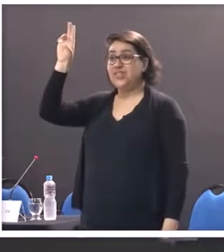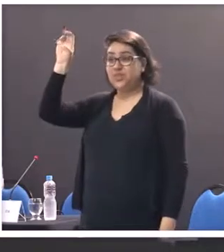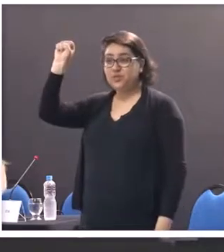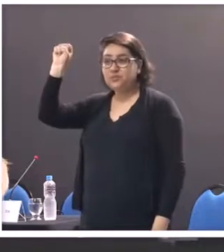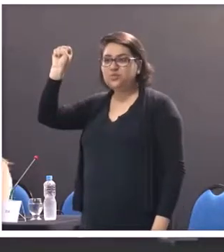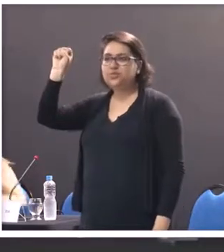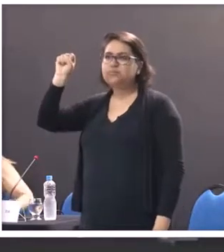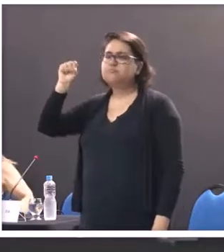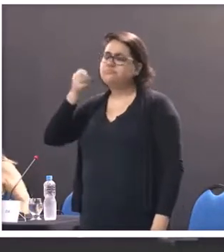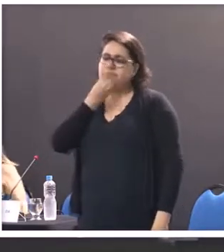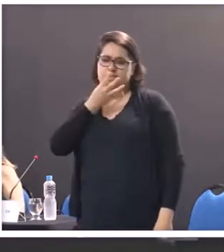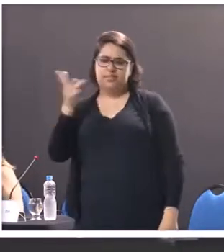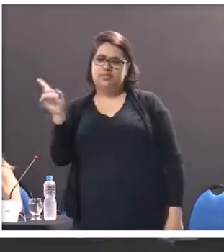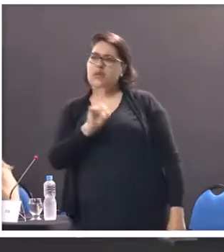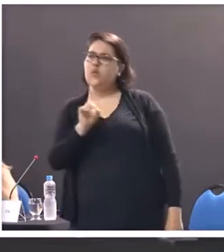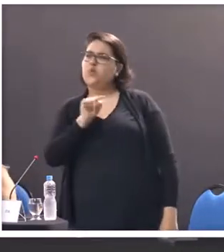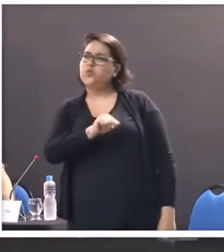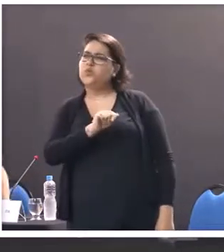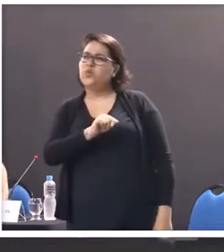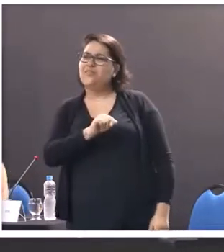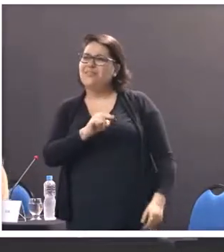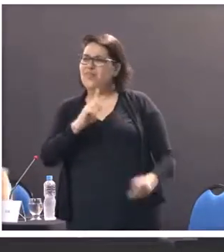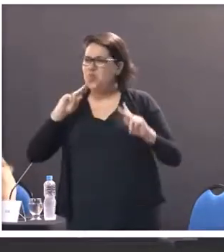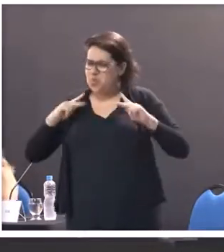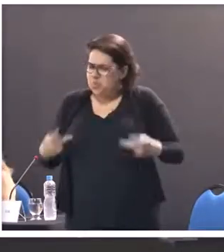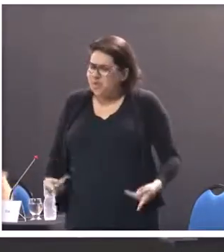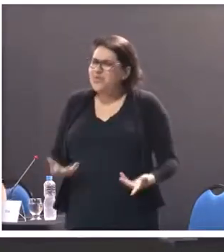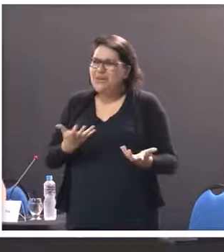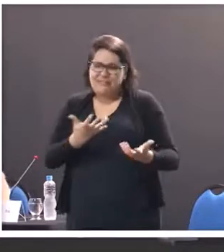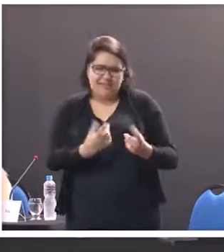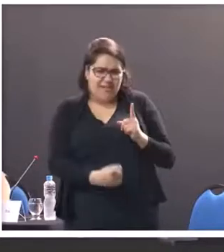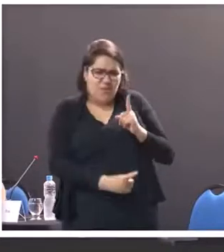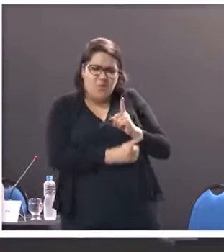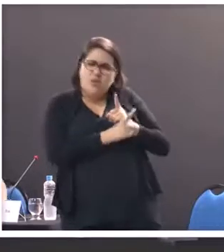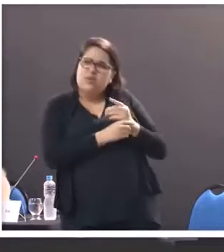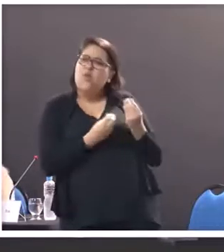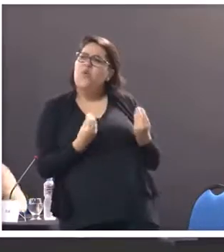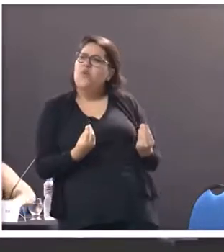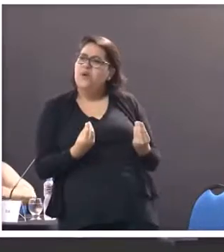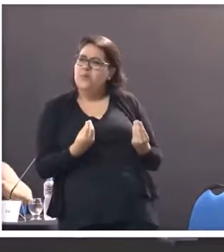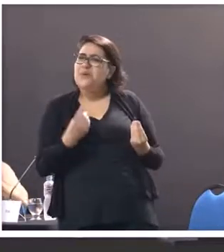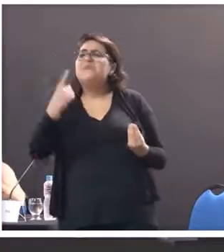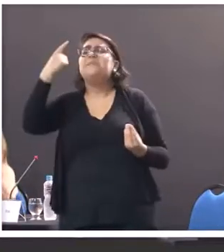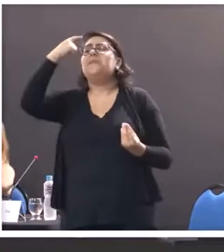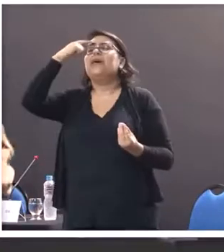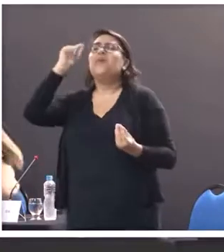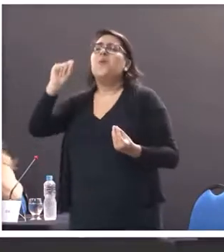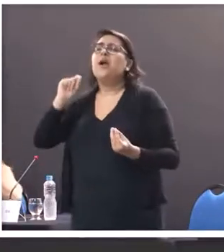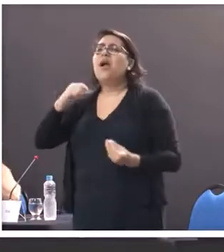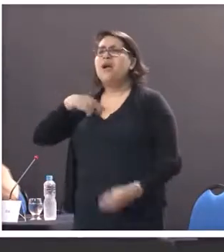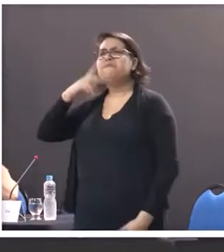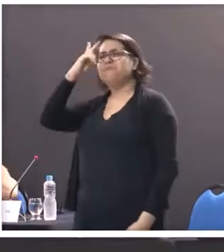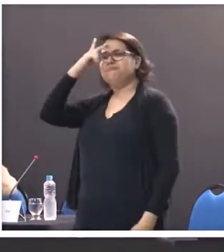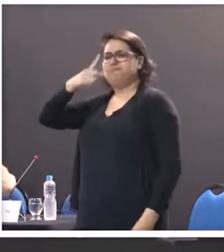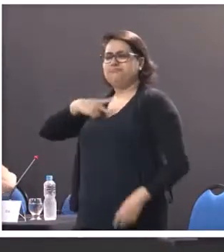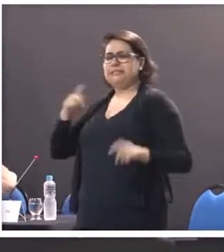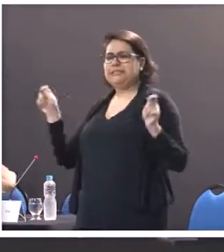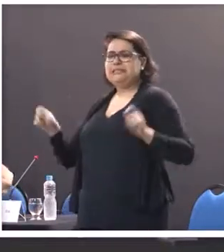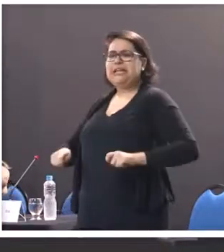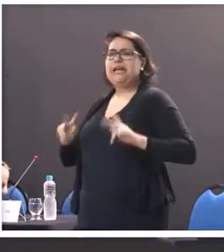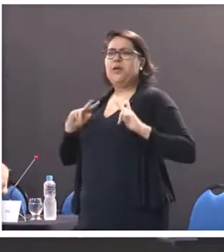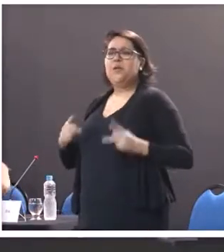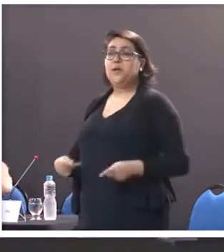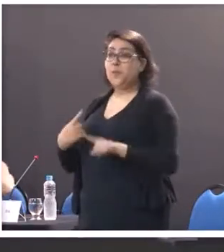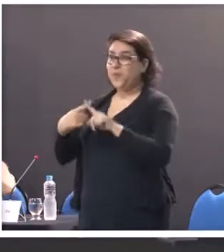não se agrada com essa atitude, né, dos seres humanos, porque eles se achavam muito autossuficientes,